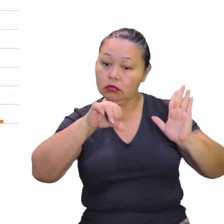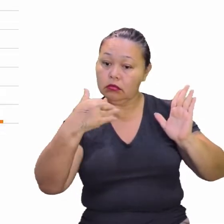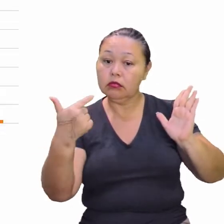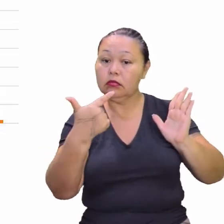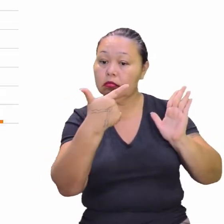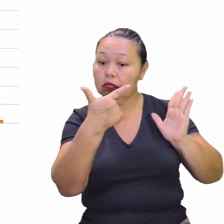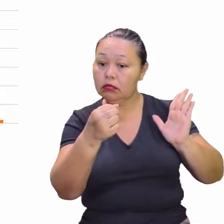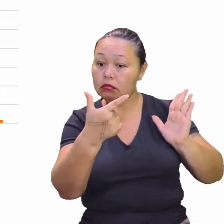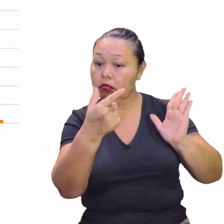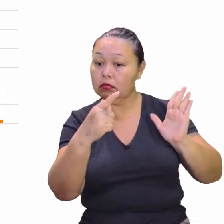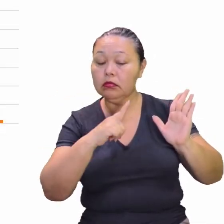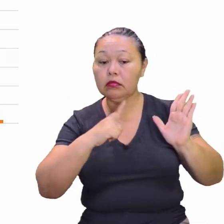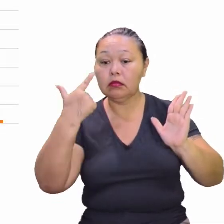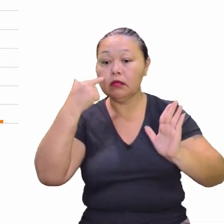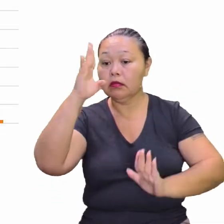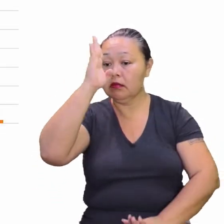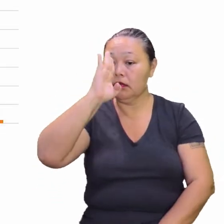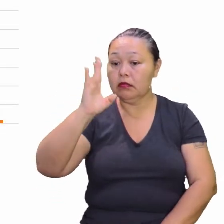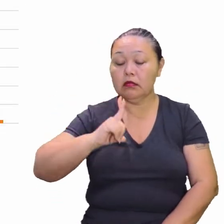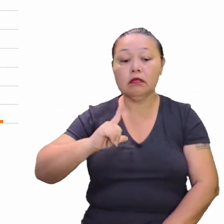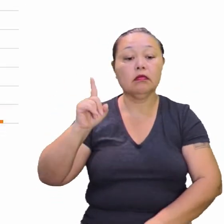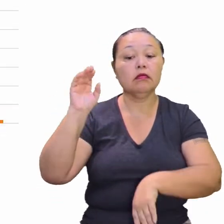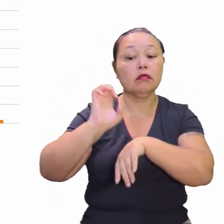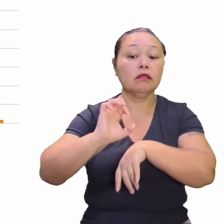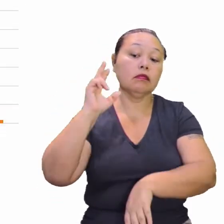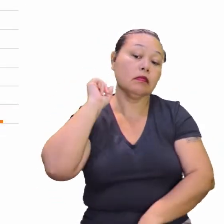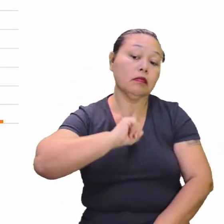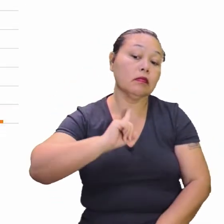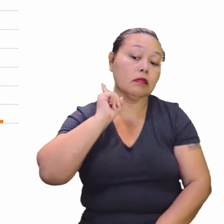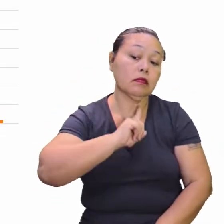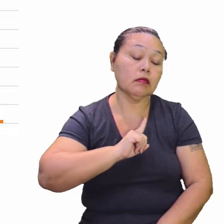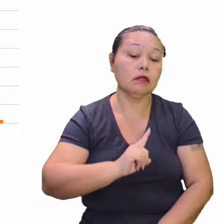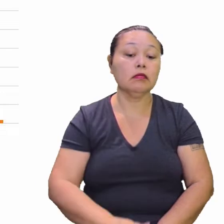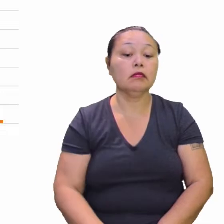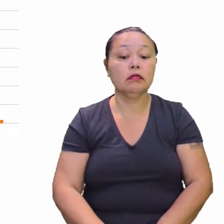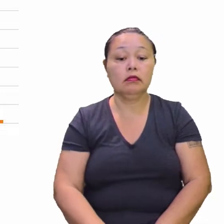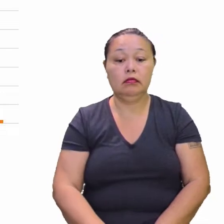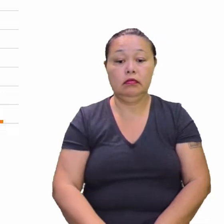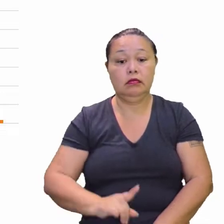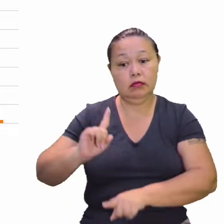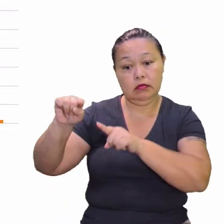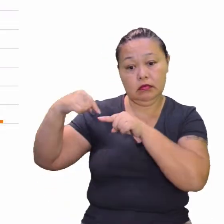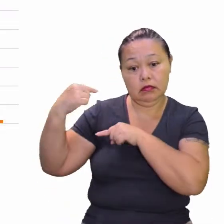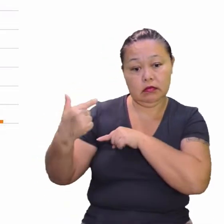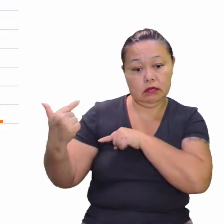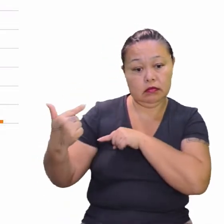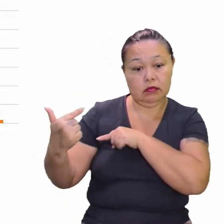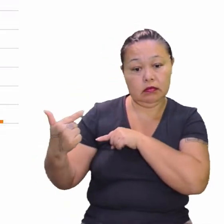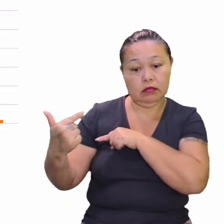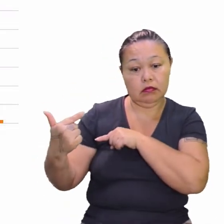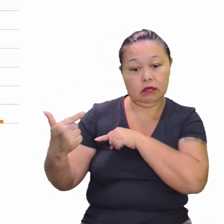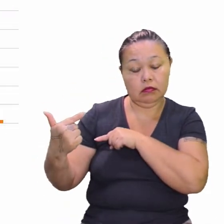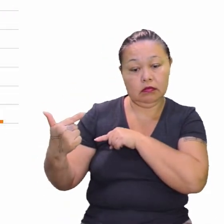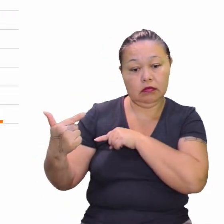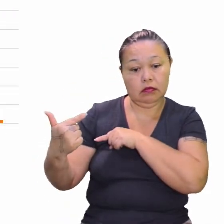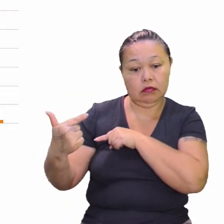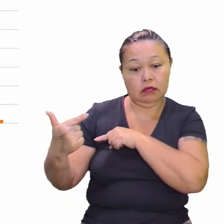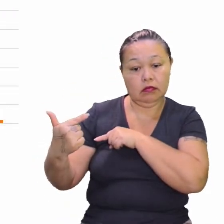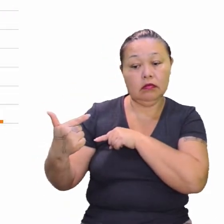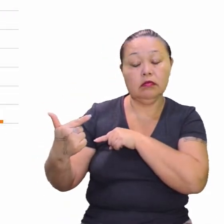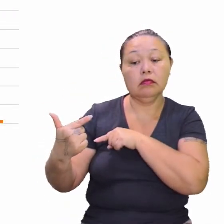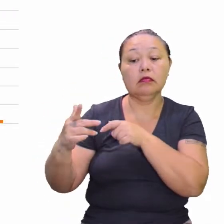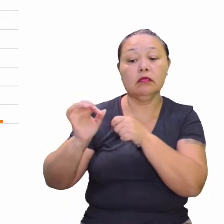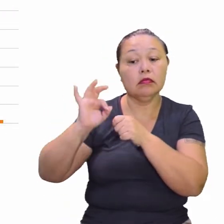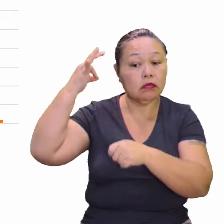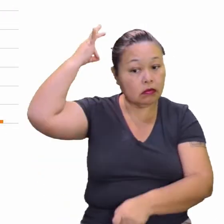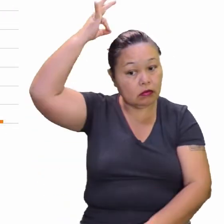na produção, estado de Minas Gerais. E a gente tem depois na segunda posição